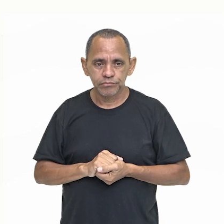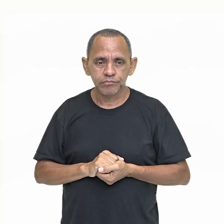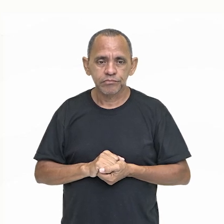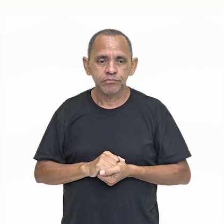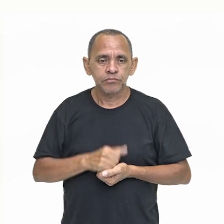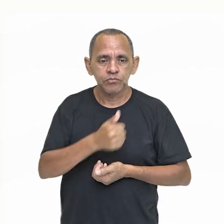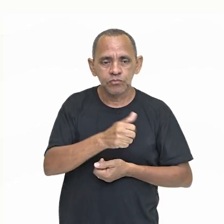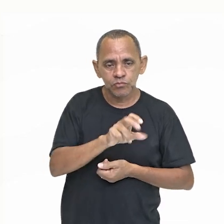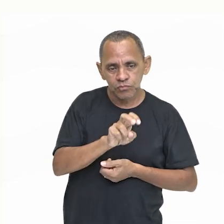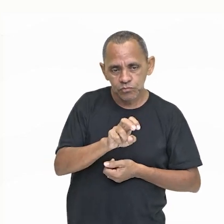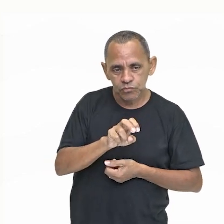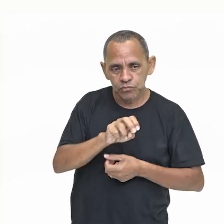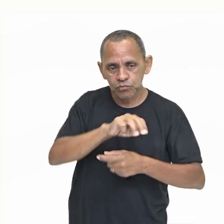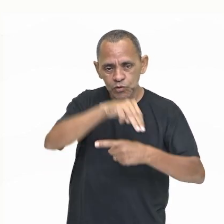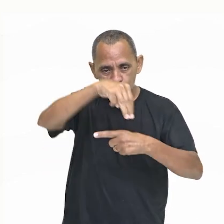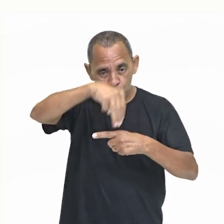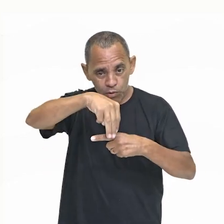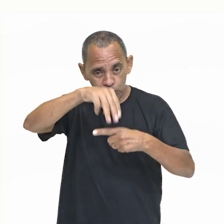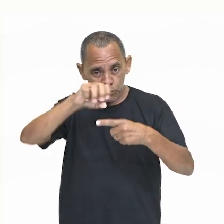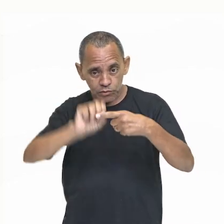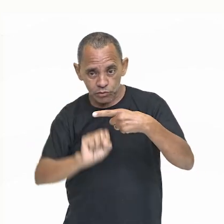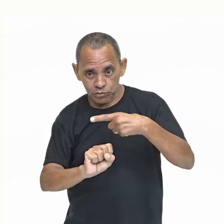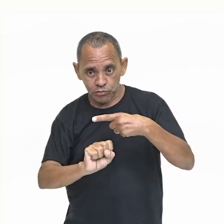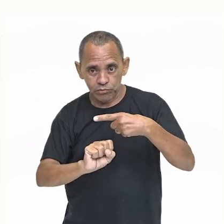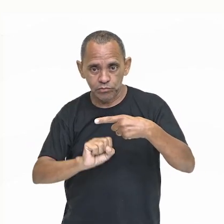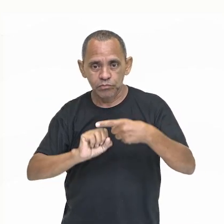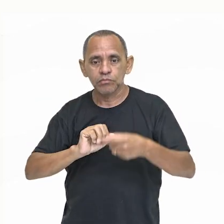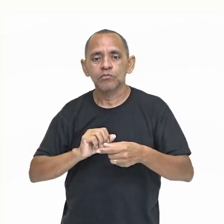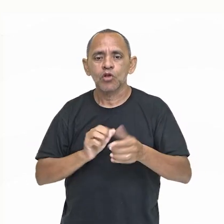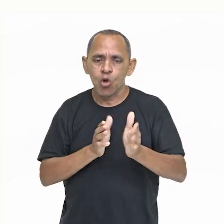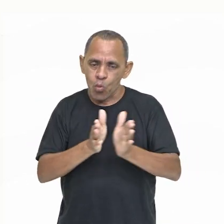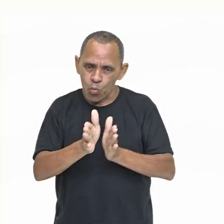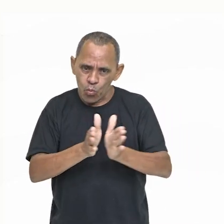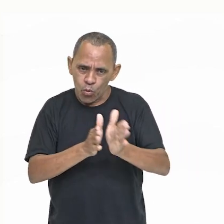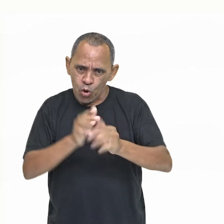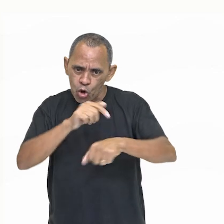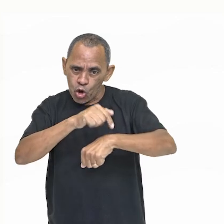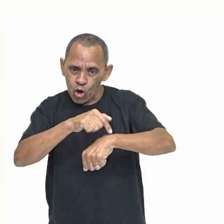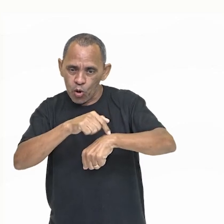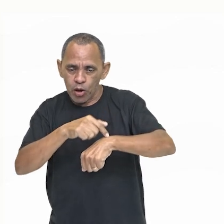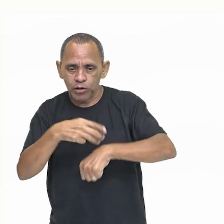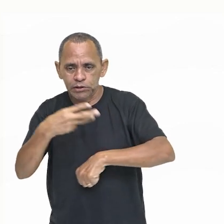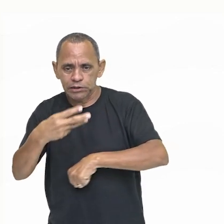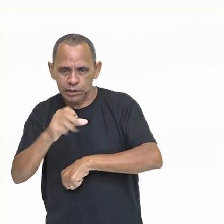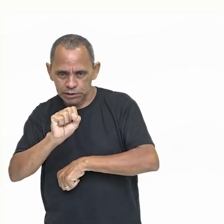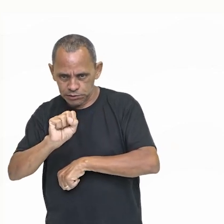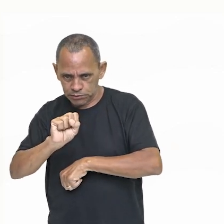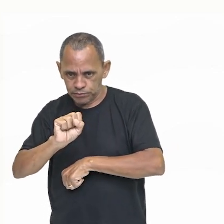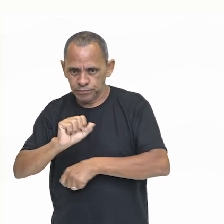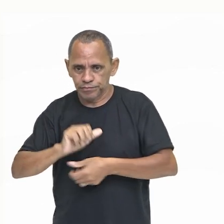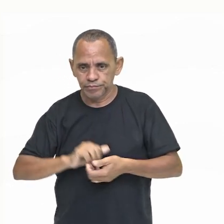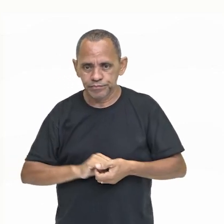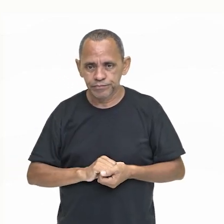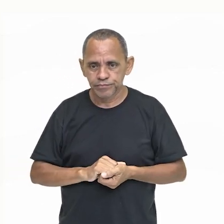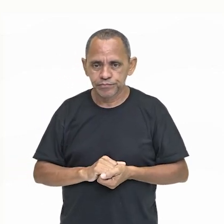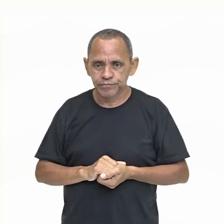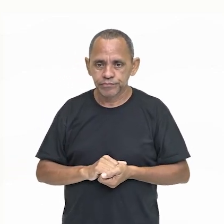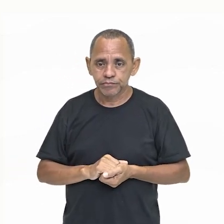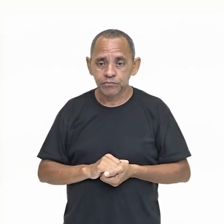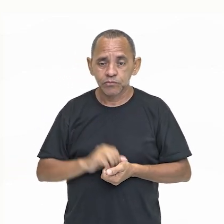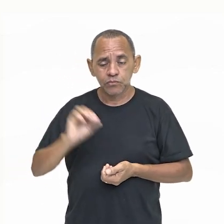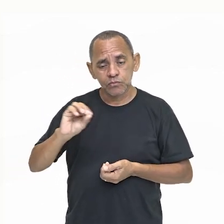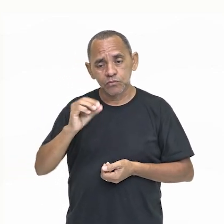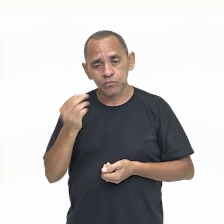15 metros por segundo. E o intervalo de tempo, 3 segundos. Ou então